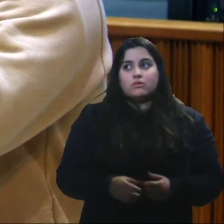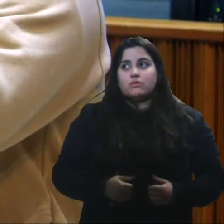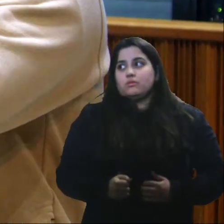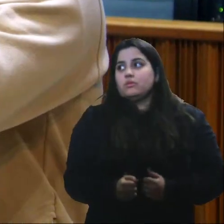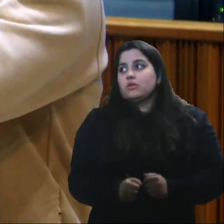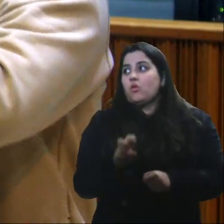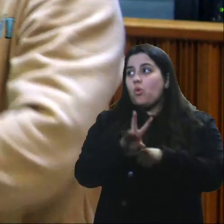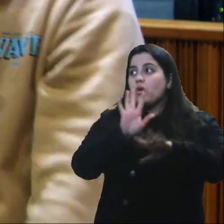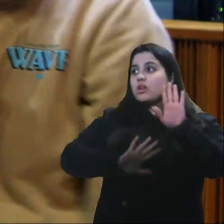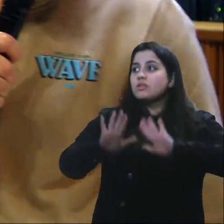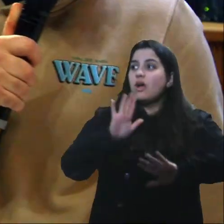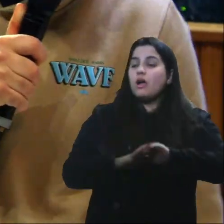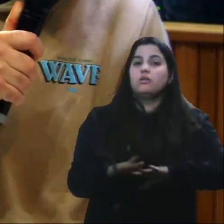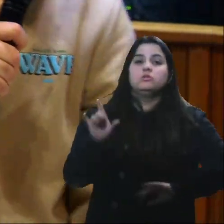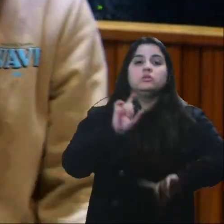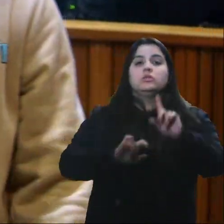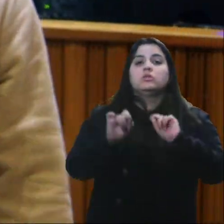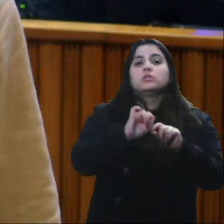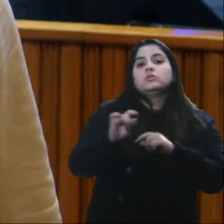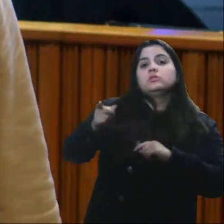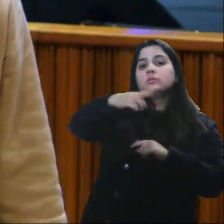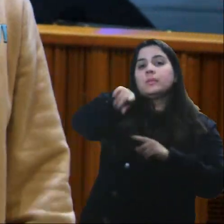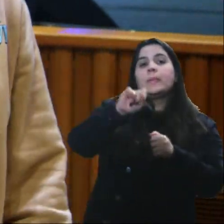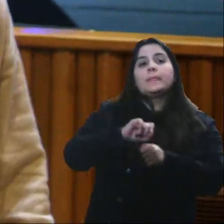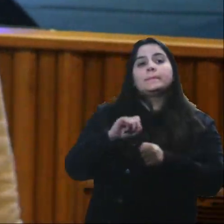Cuidado, o que você está fazendo com a sua vida?